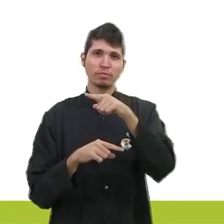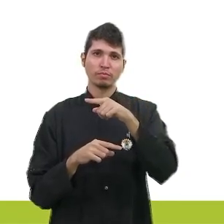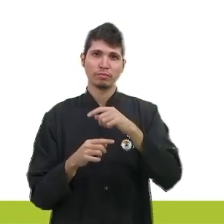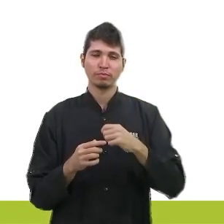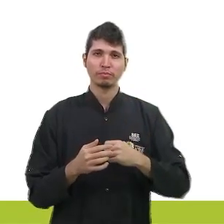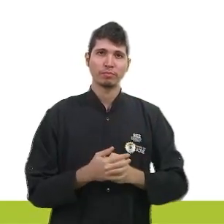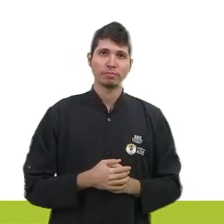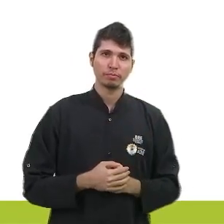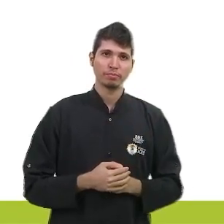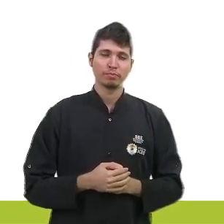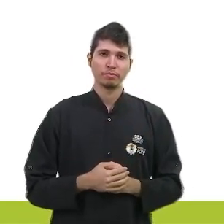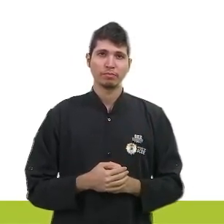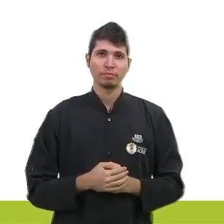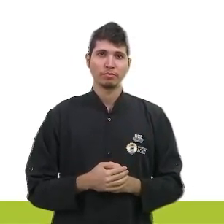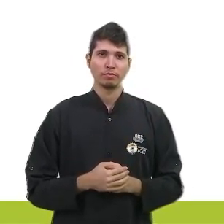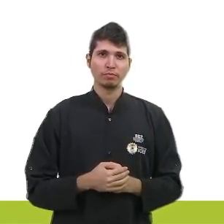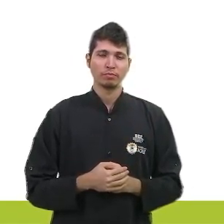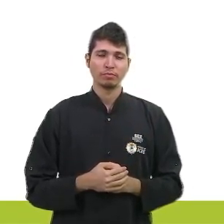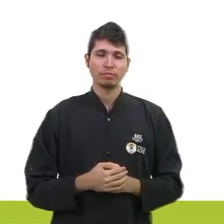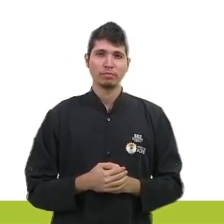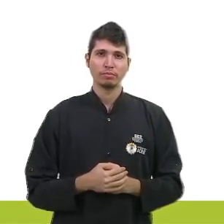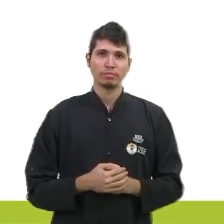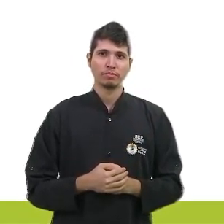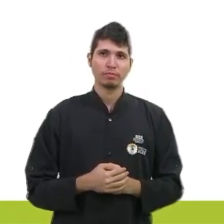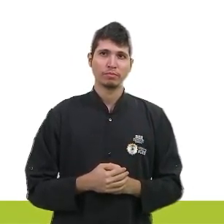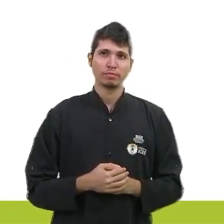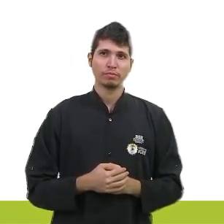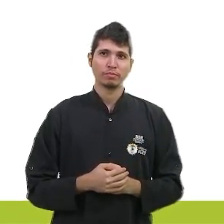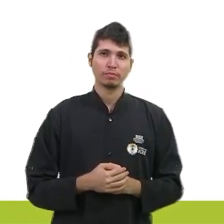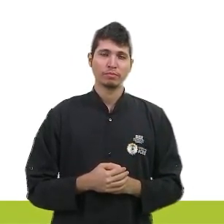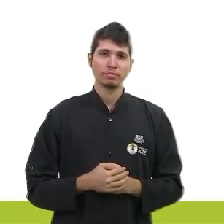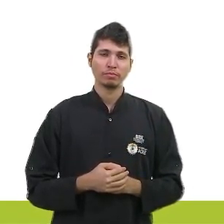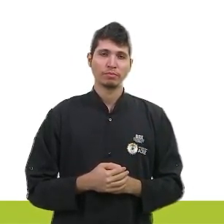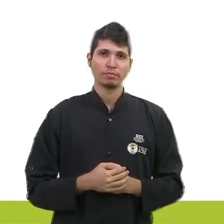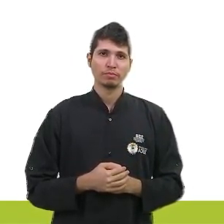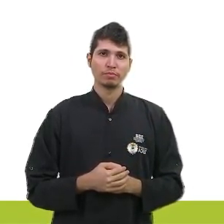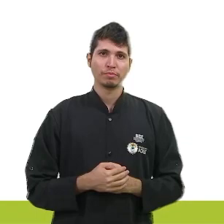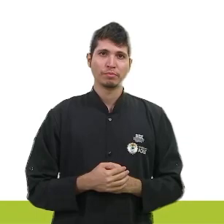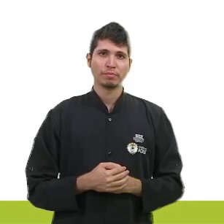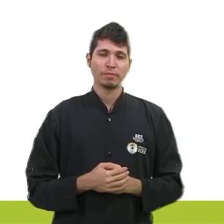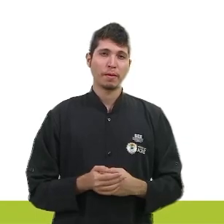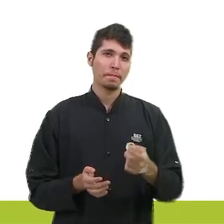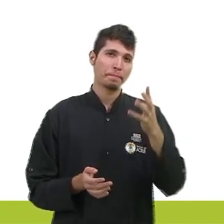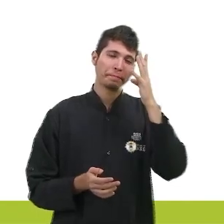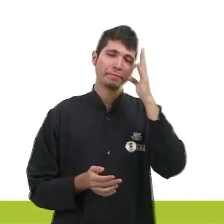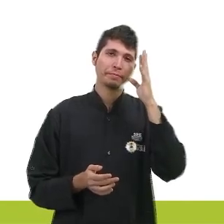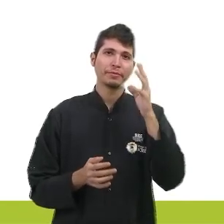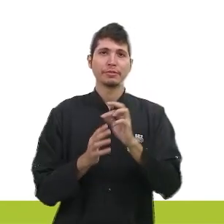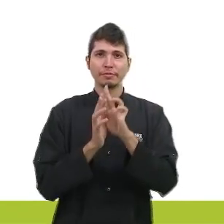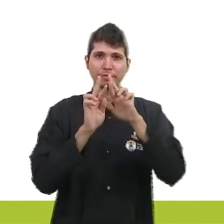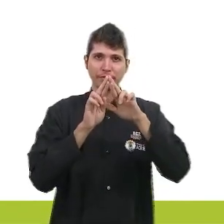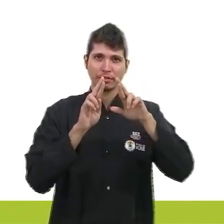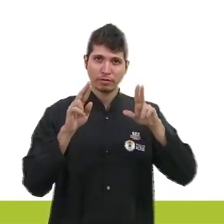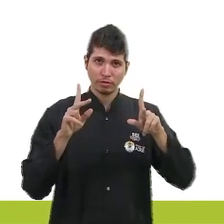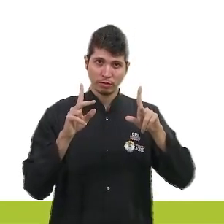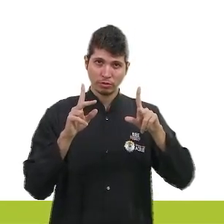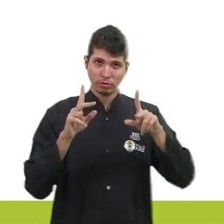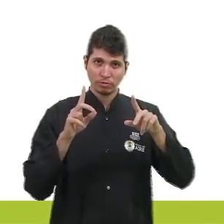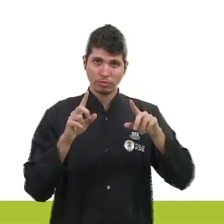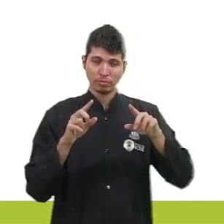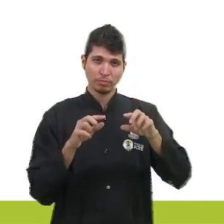distinto do ponto B, tá? Não tem problema se forem iguais, mas digamos que seja distinto aqui, ponto C.